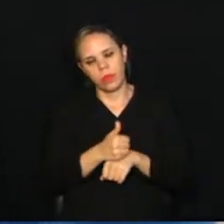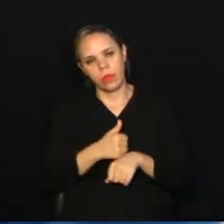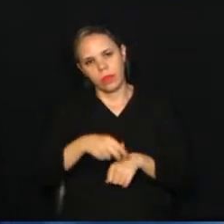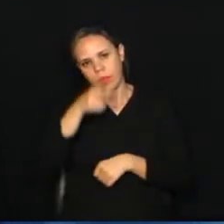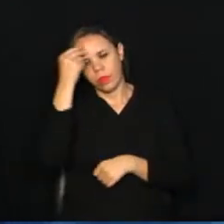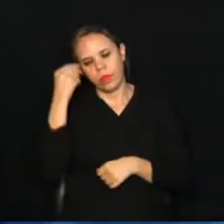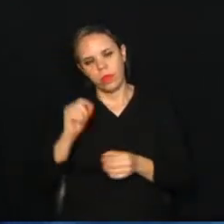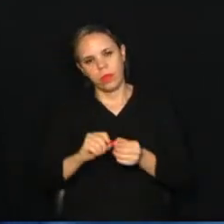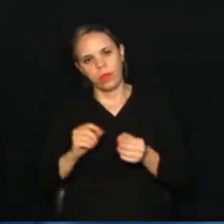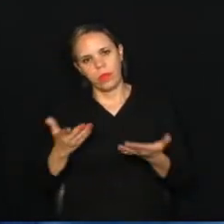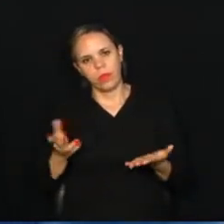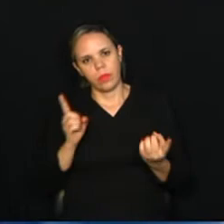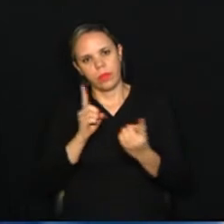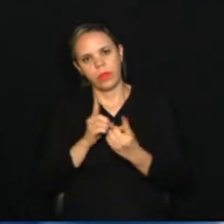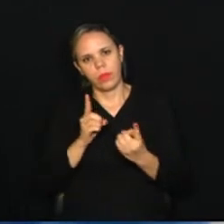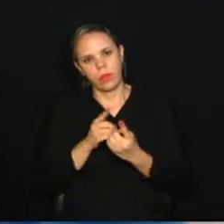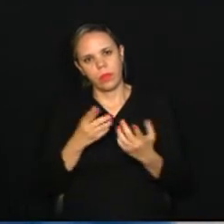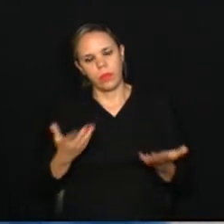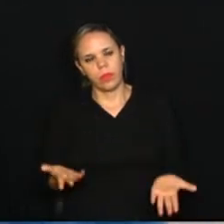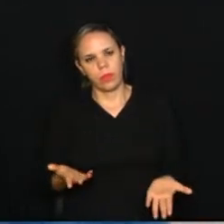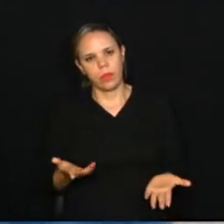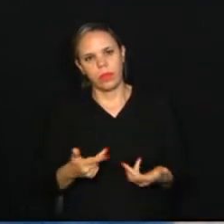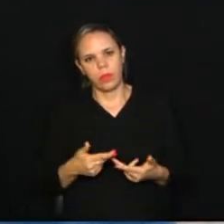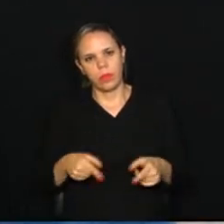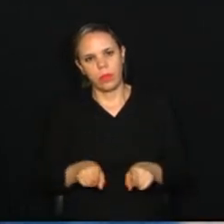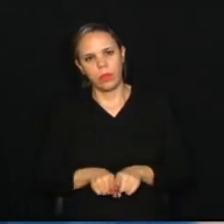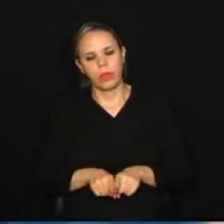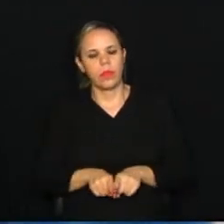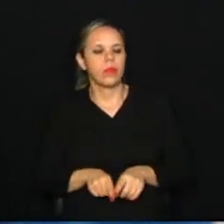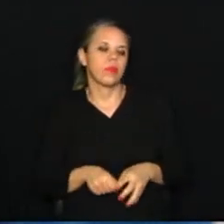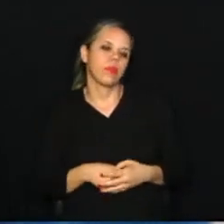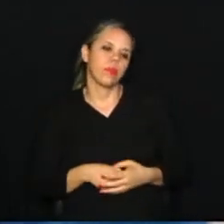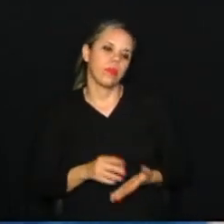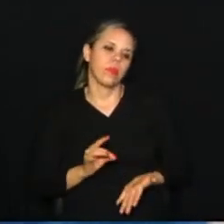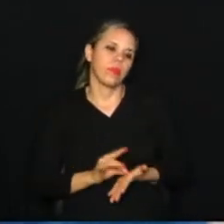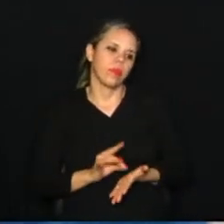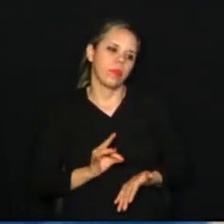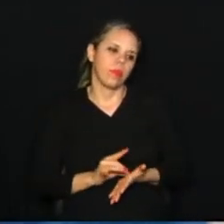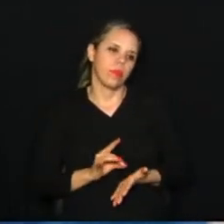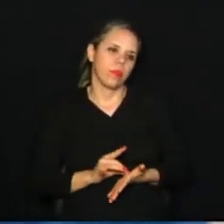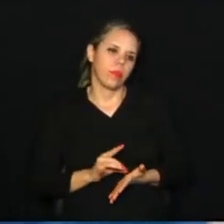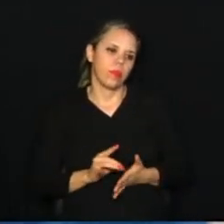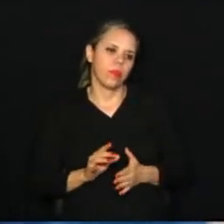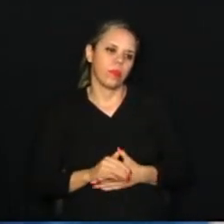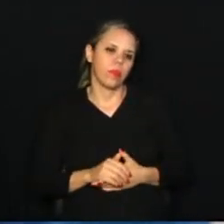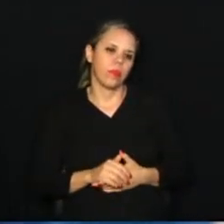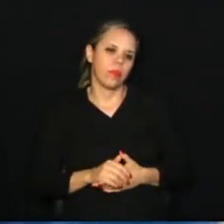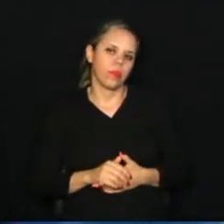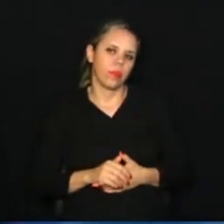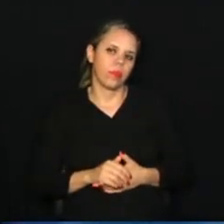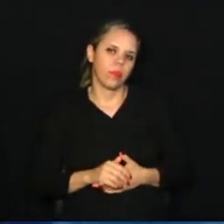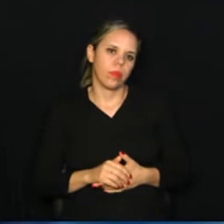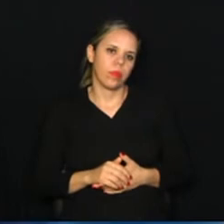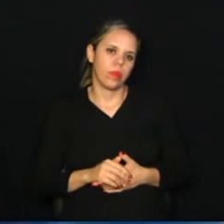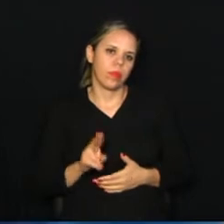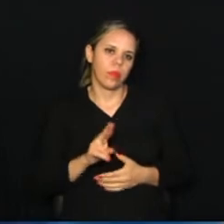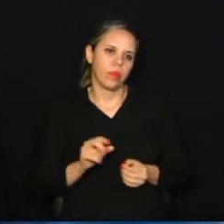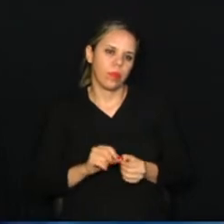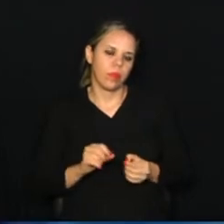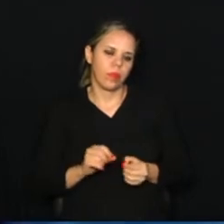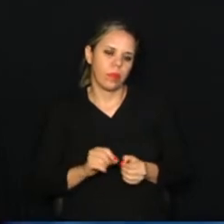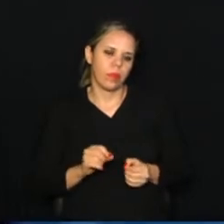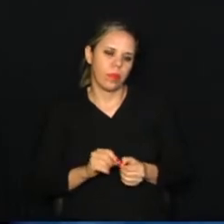que fazem esse atendimento. Como o senhor citou o exemplo da poda de árvore, realmente a poda de árvore ela é feita através